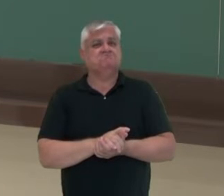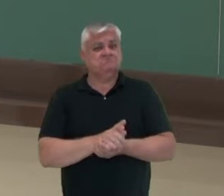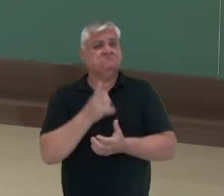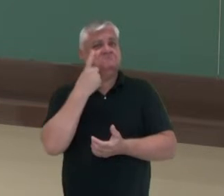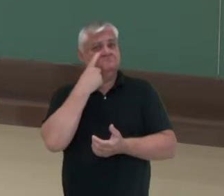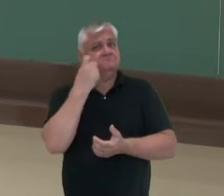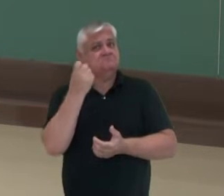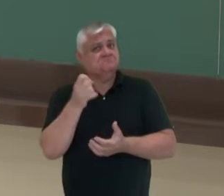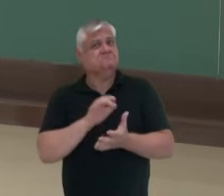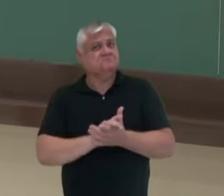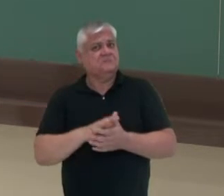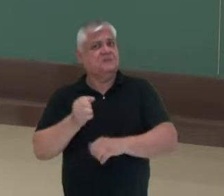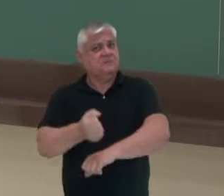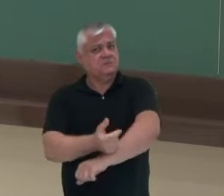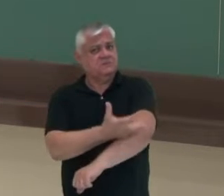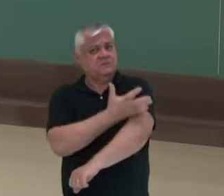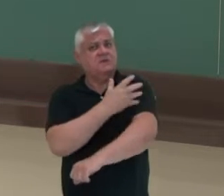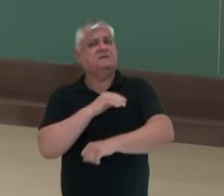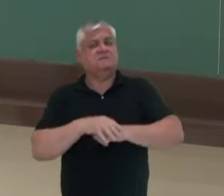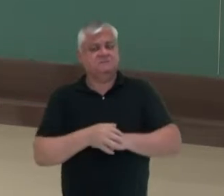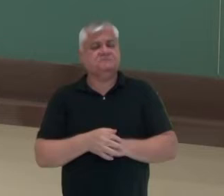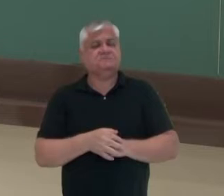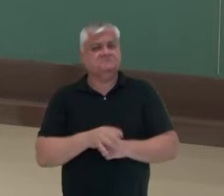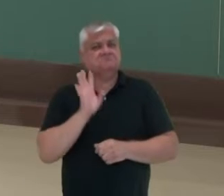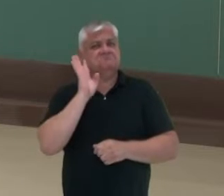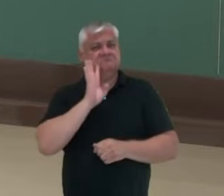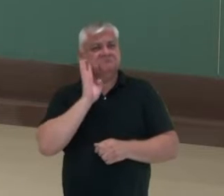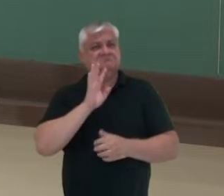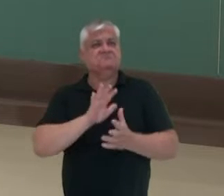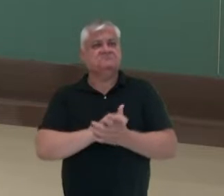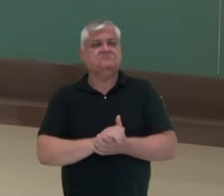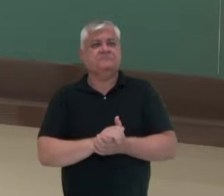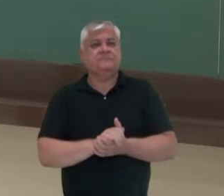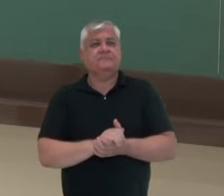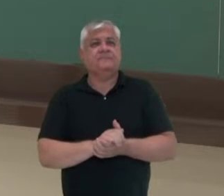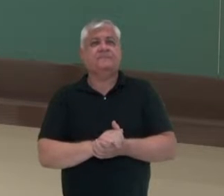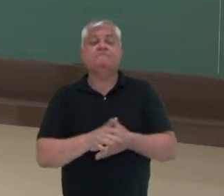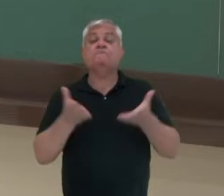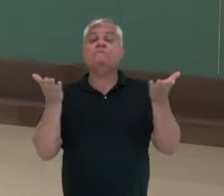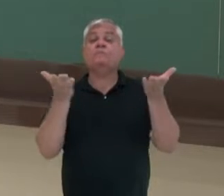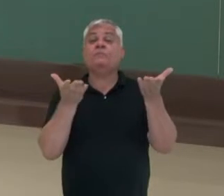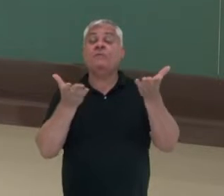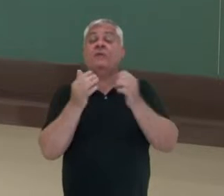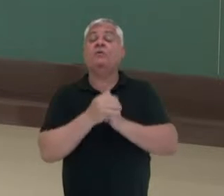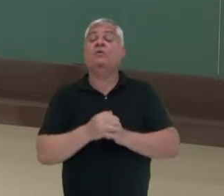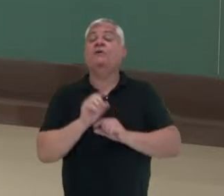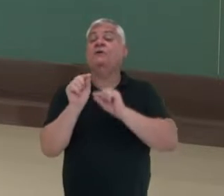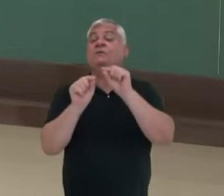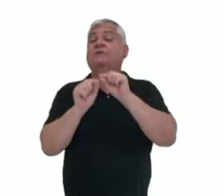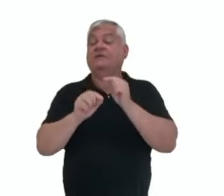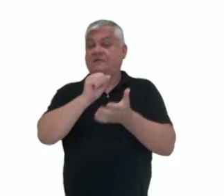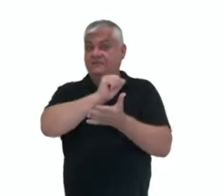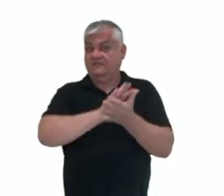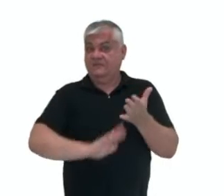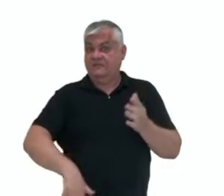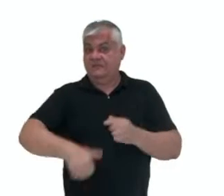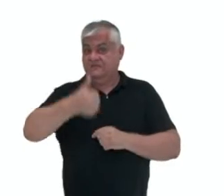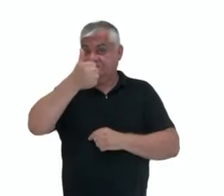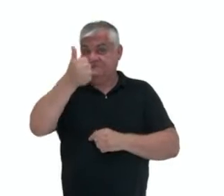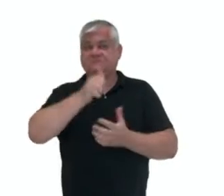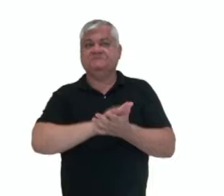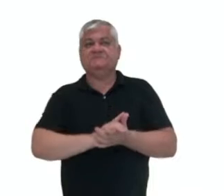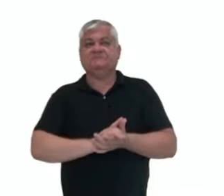Interessante, emocionante o editorial, não é mesmo? E aí nós queremos saber então o seguinte: a